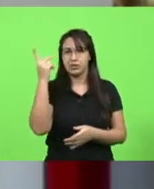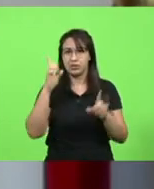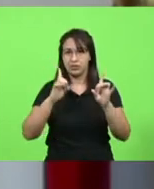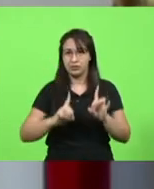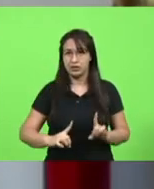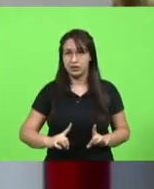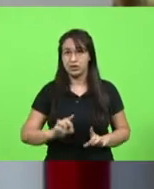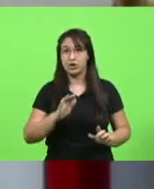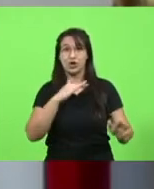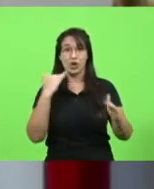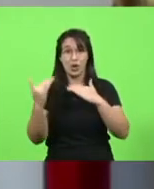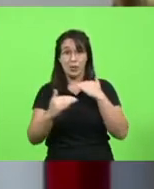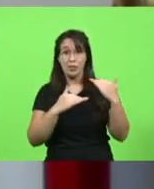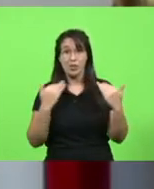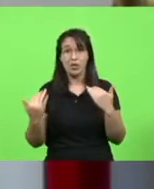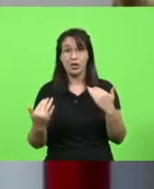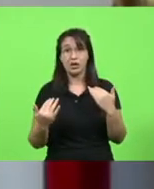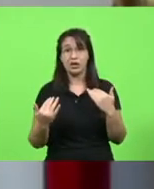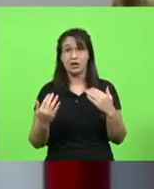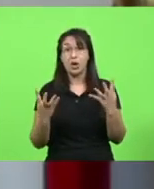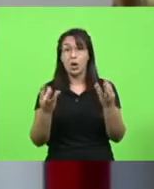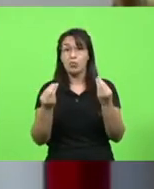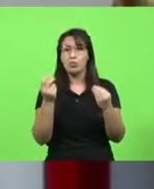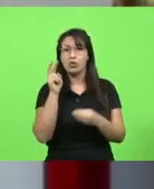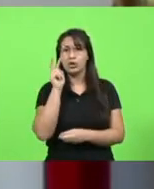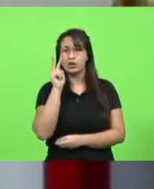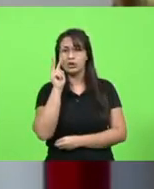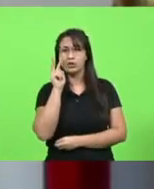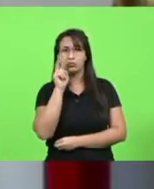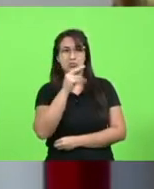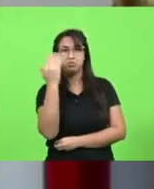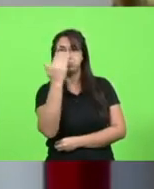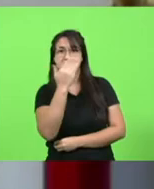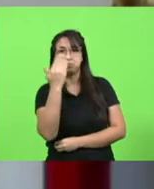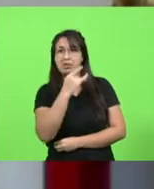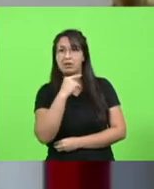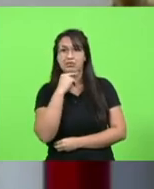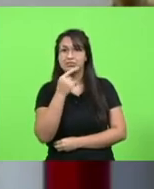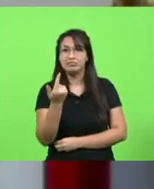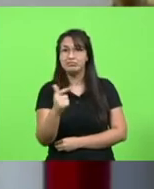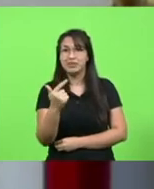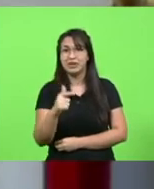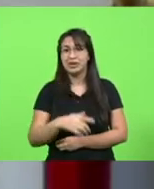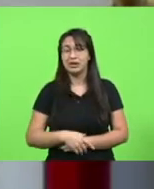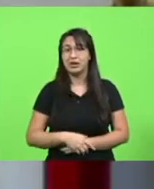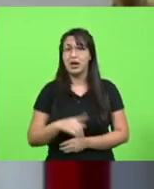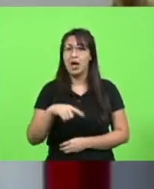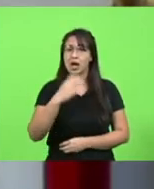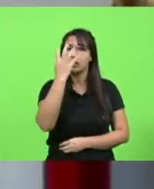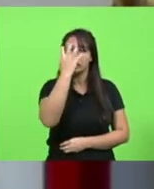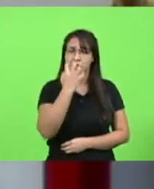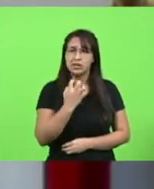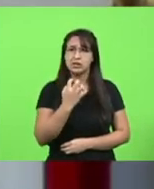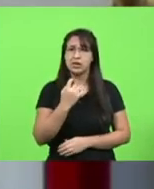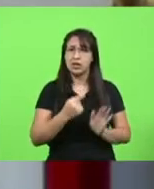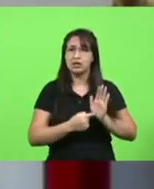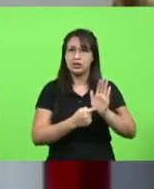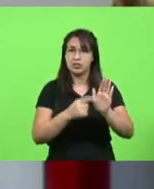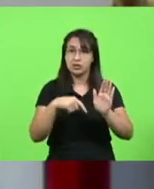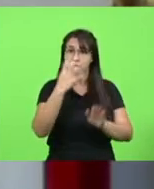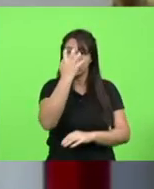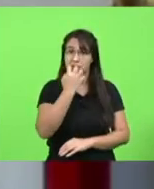estão praticamente invisíveis no processo, porque, para vocês terem uma ideia, isso é sério, essa denúncia é séria mesmo.